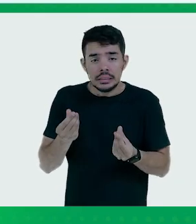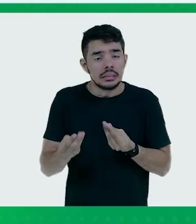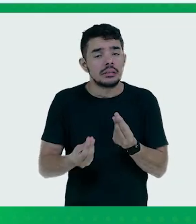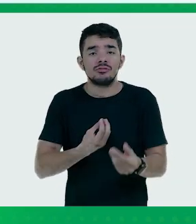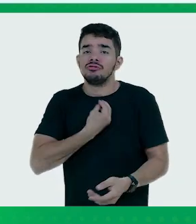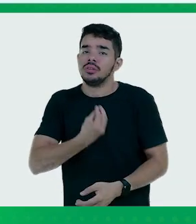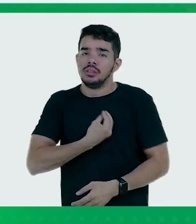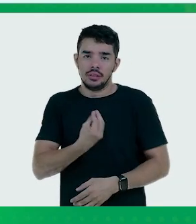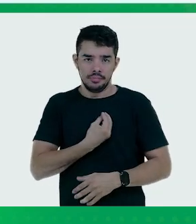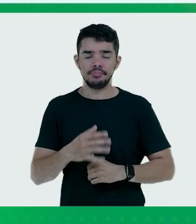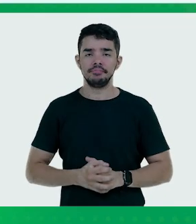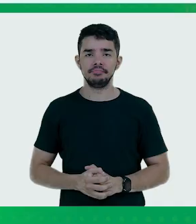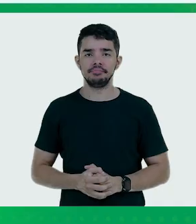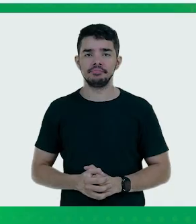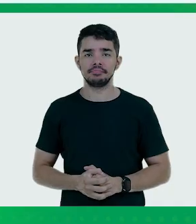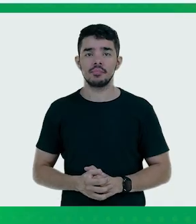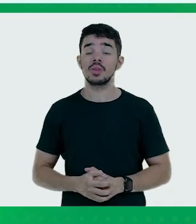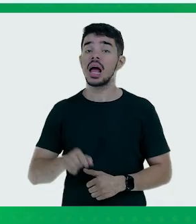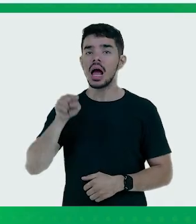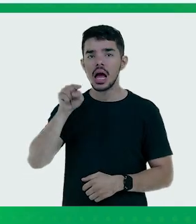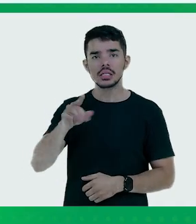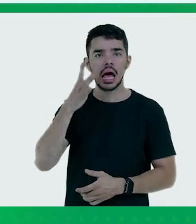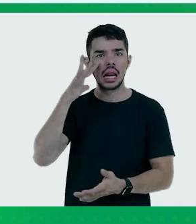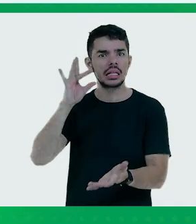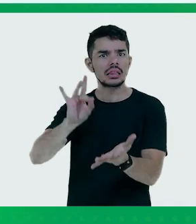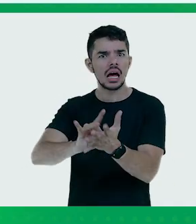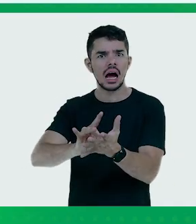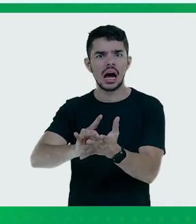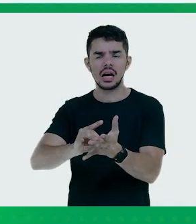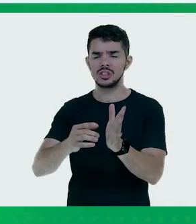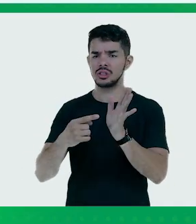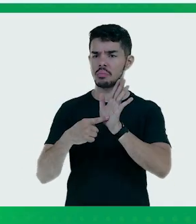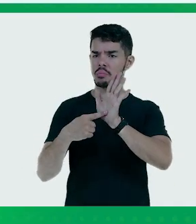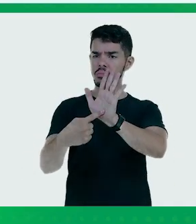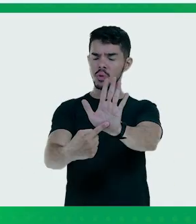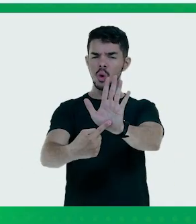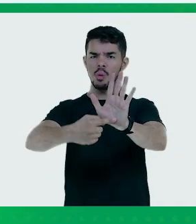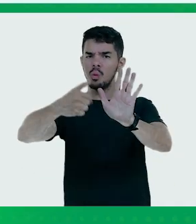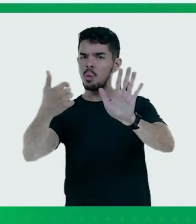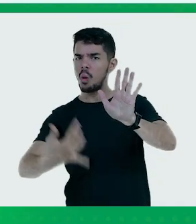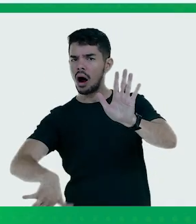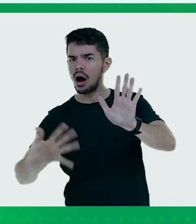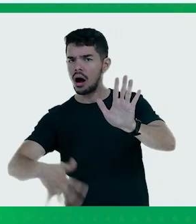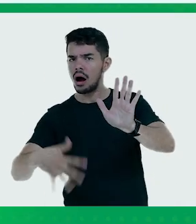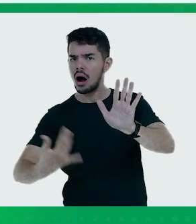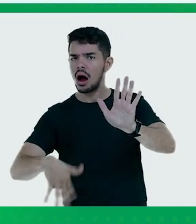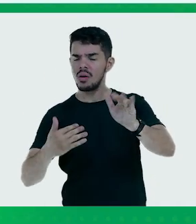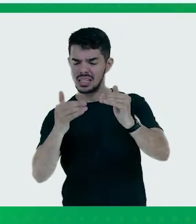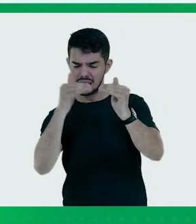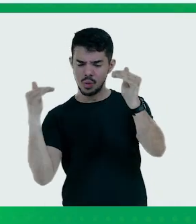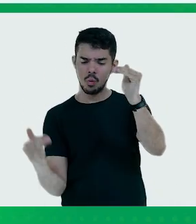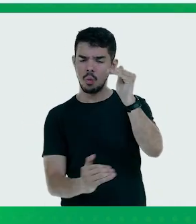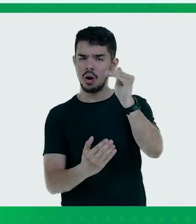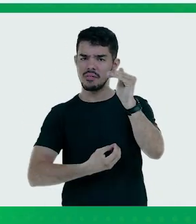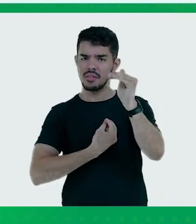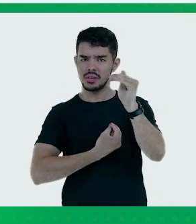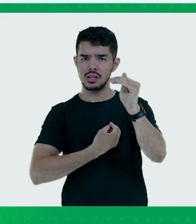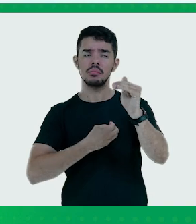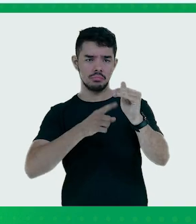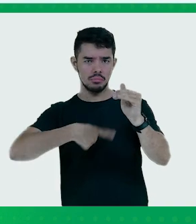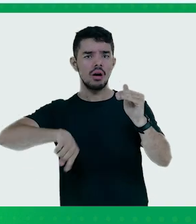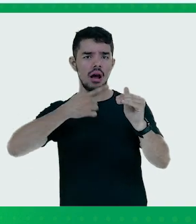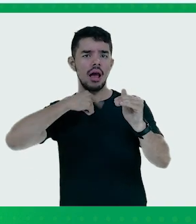de vida. Essa realidade que dilacera, escancara as desigualdades vivenciadas